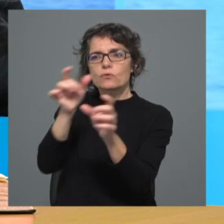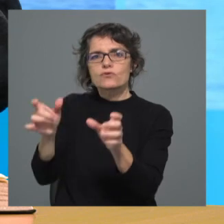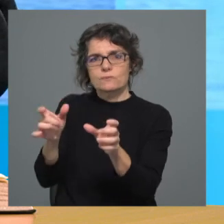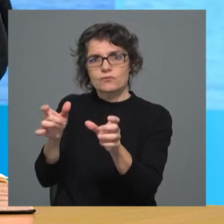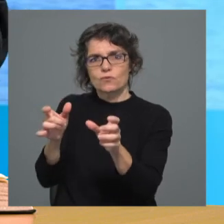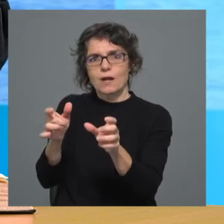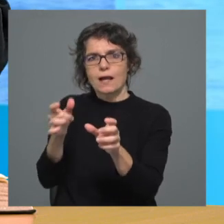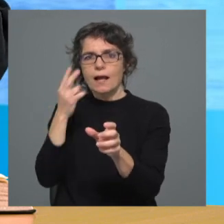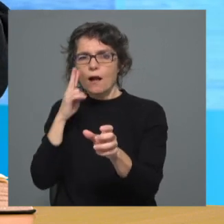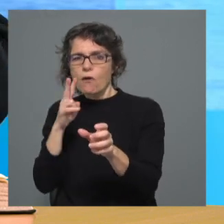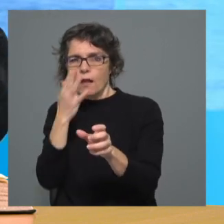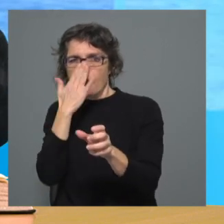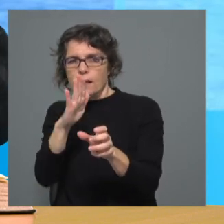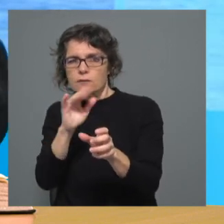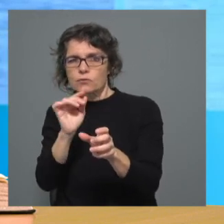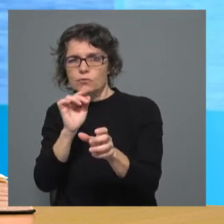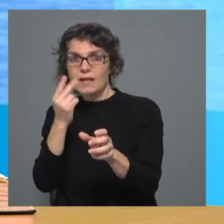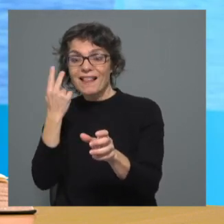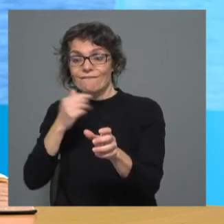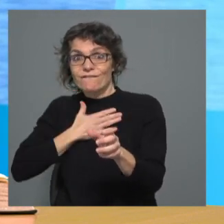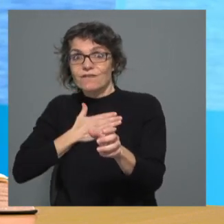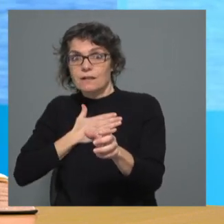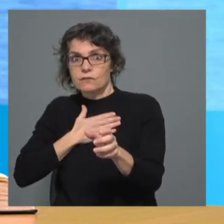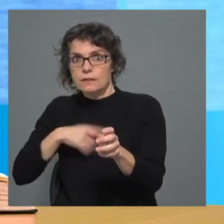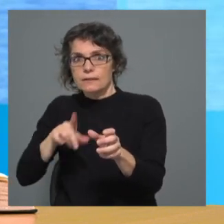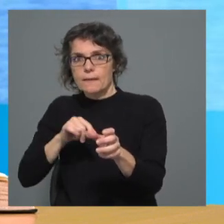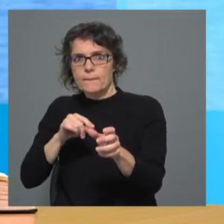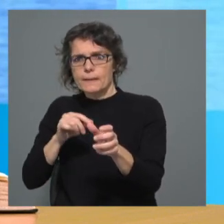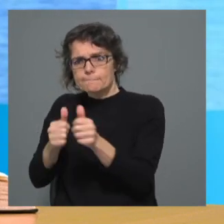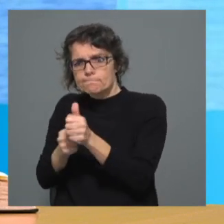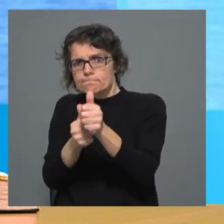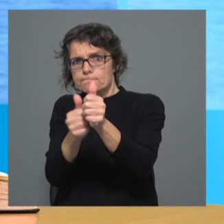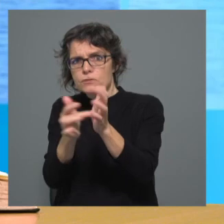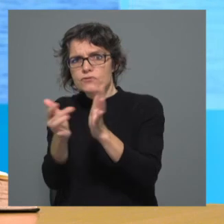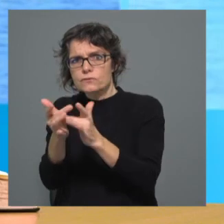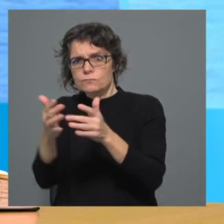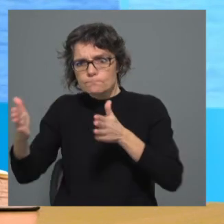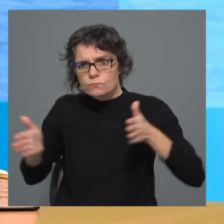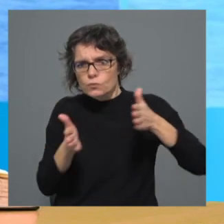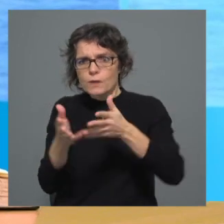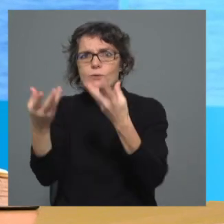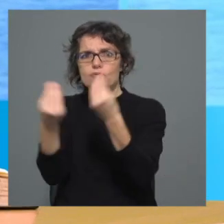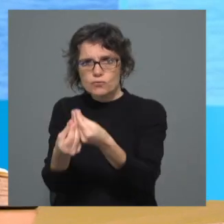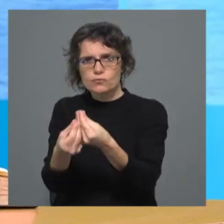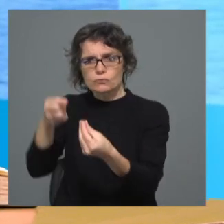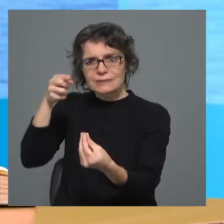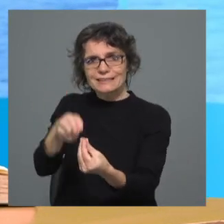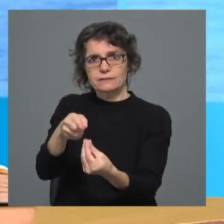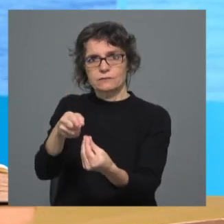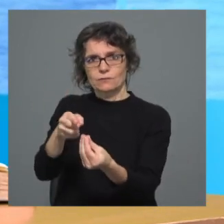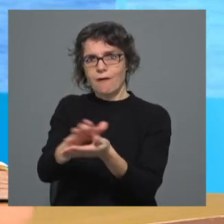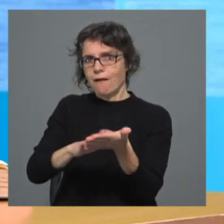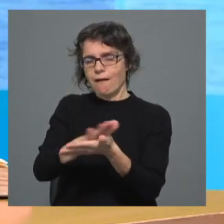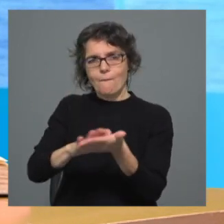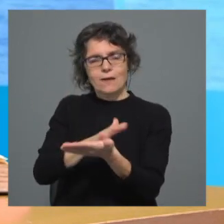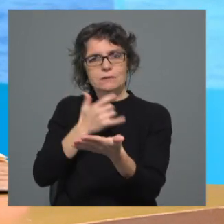de retomar da nossa vida aquele itinerário que o próprio Jesus seguiu. E esta é, naturalmente, a grande mensagem